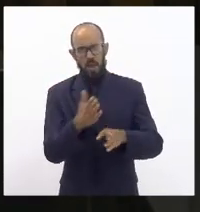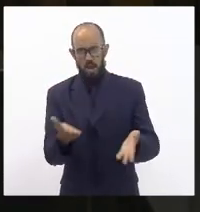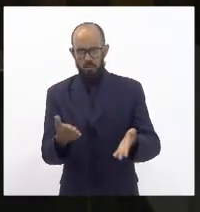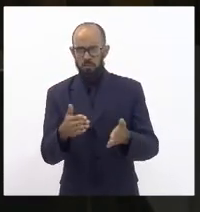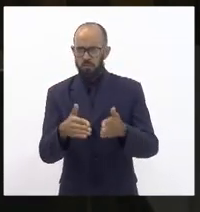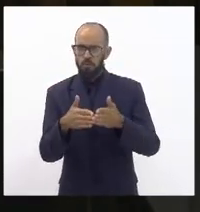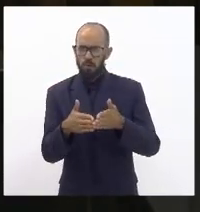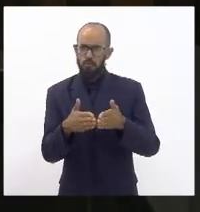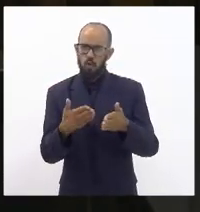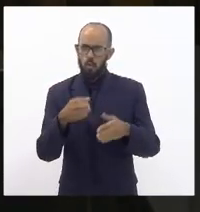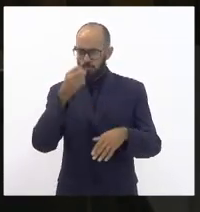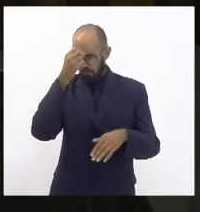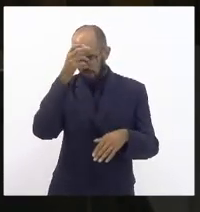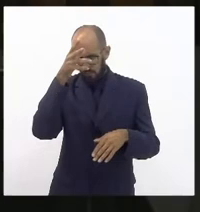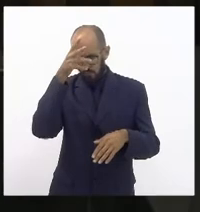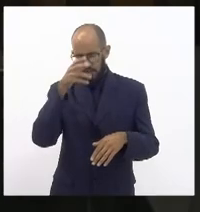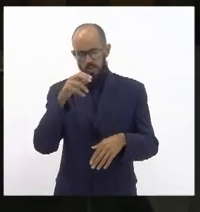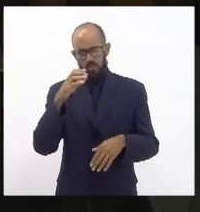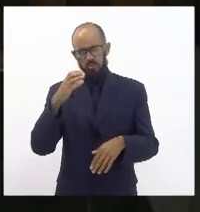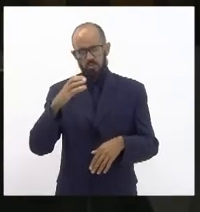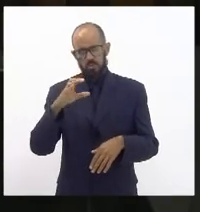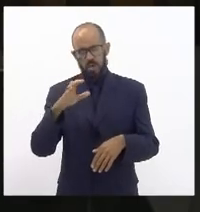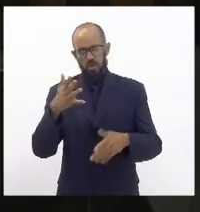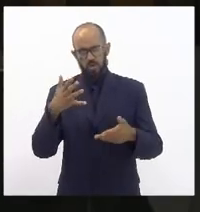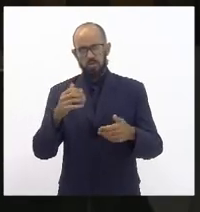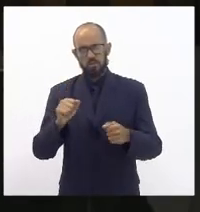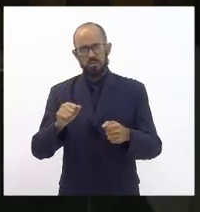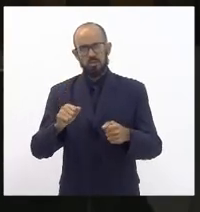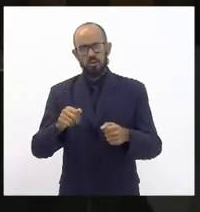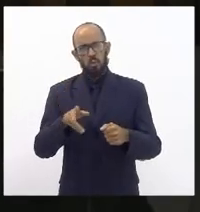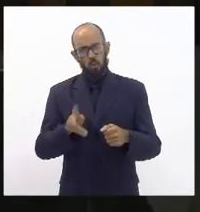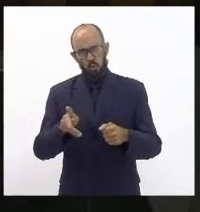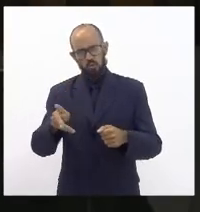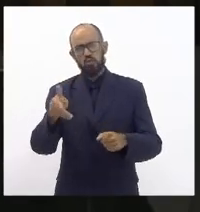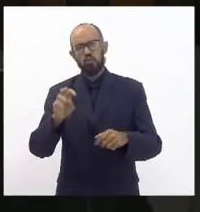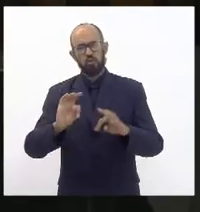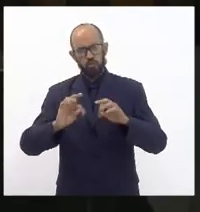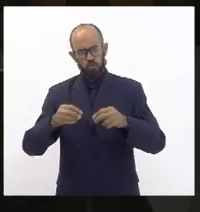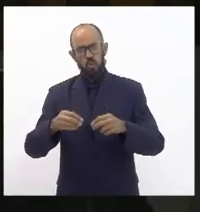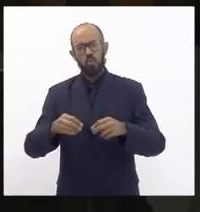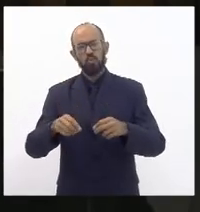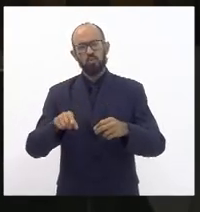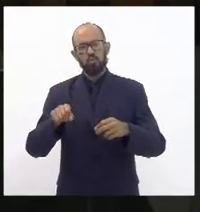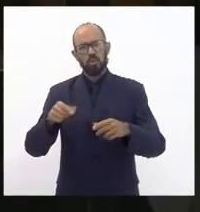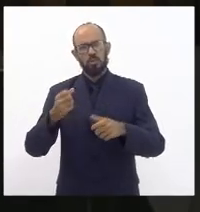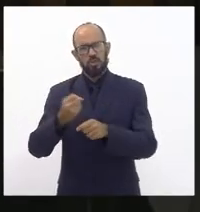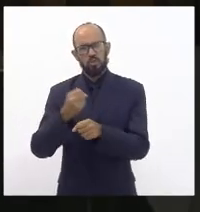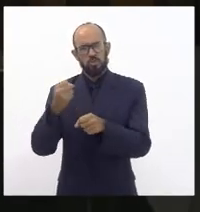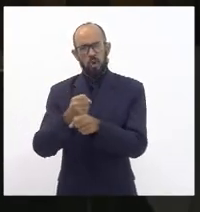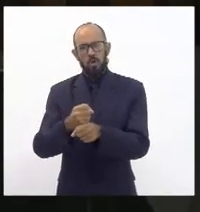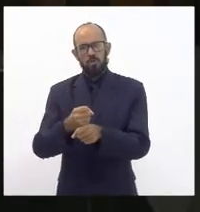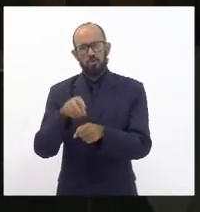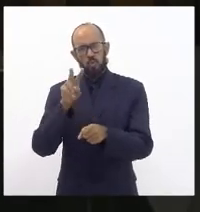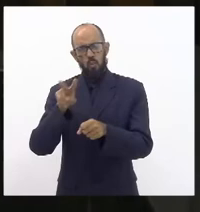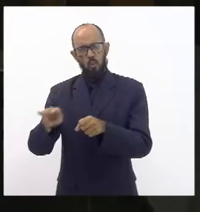favor Prefeito é toque é todos esses pontos que a gente vem falando é com outro olhar um olhar mais